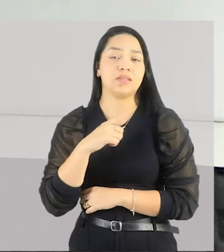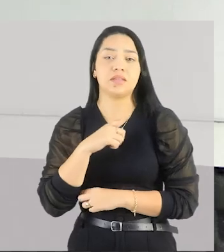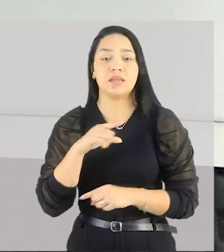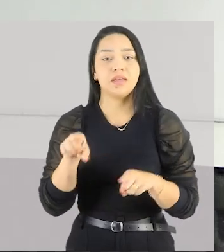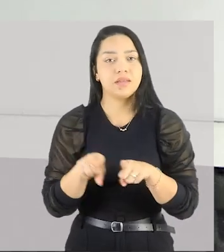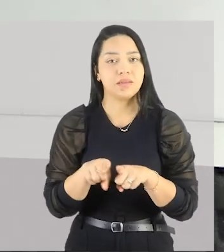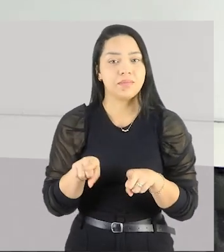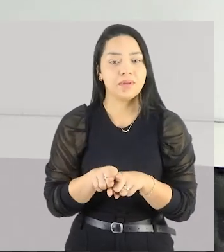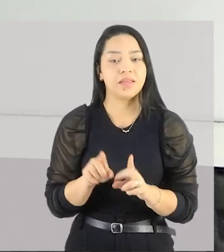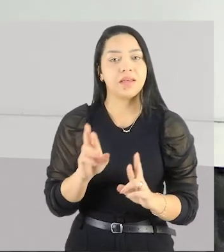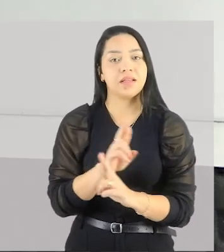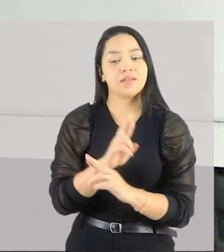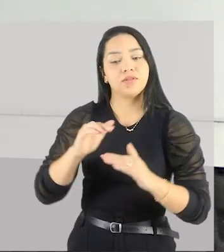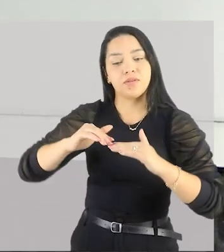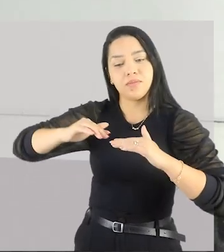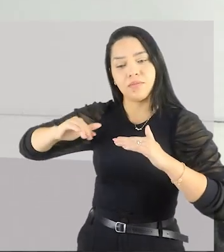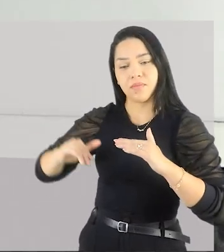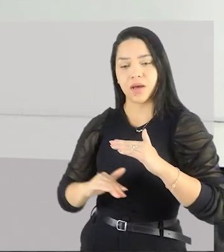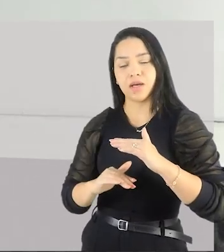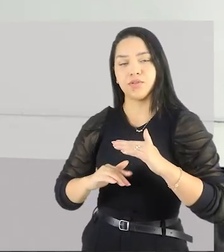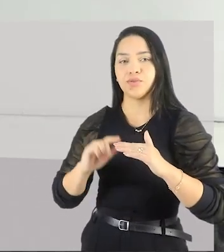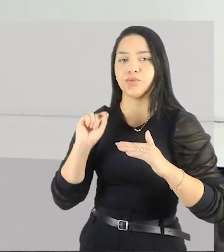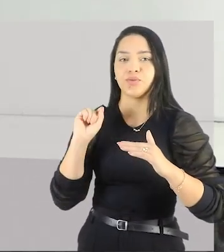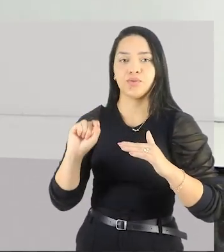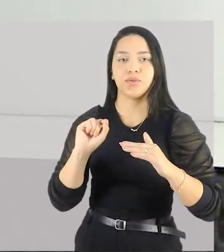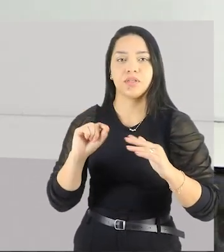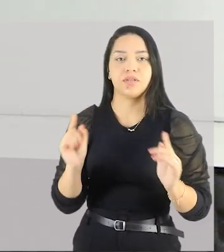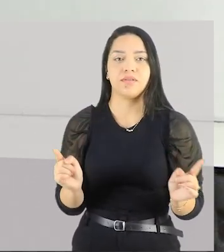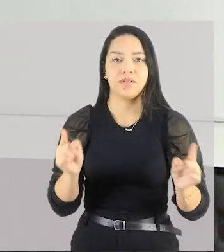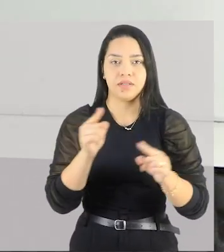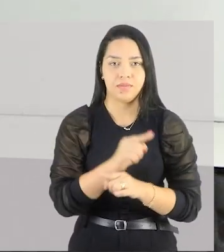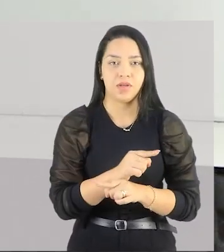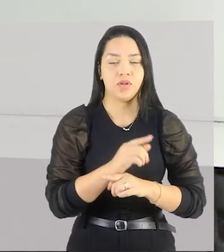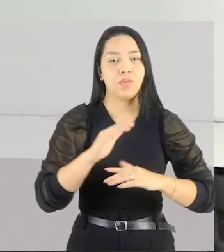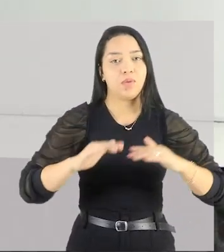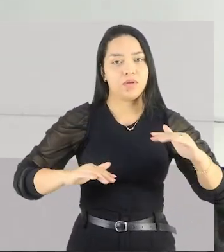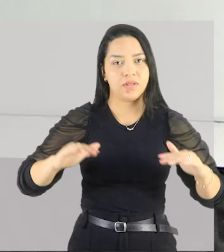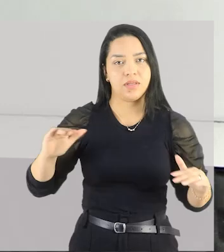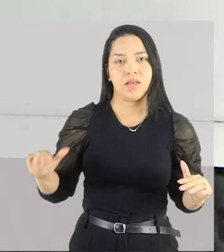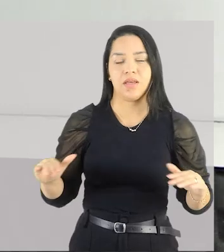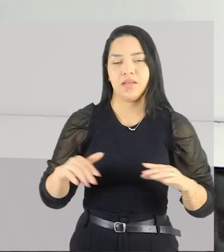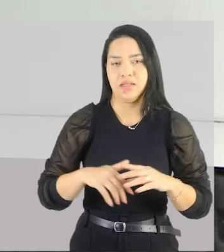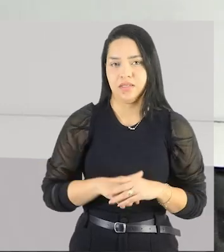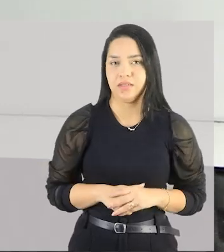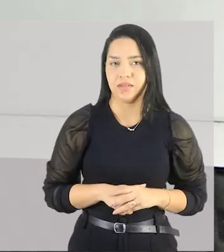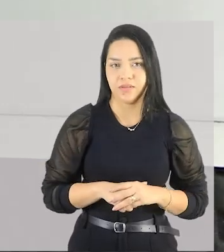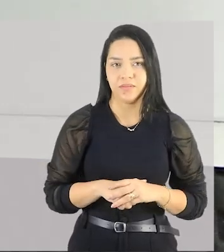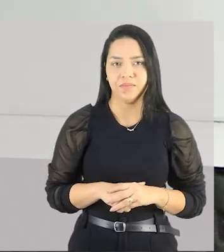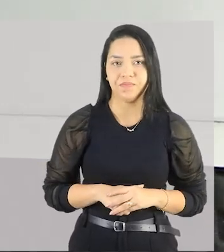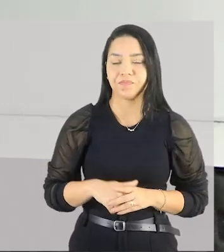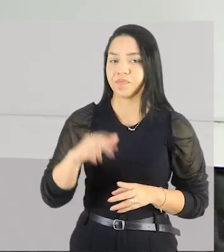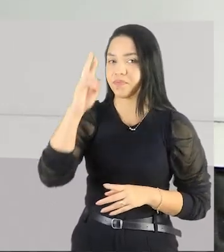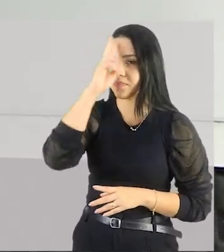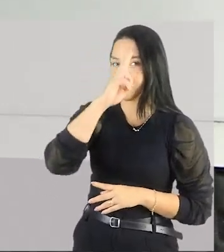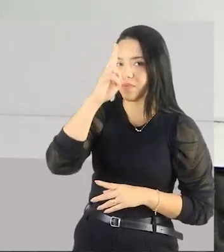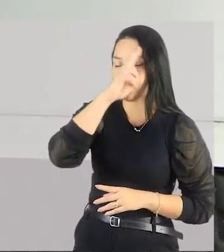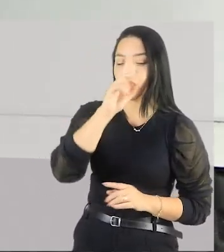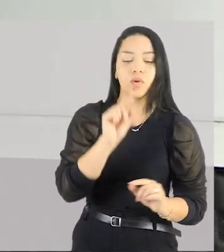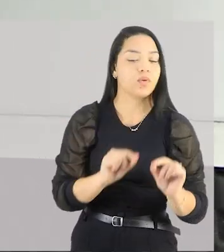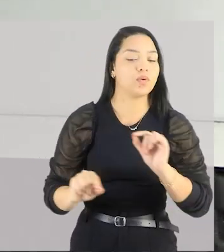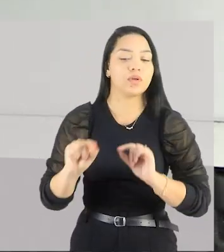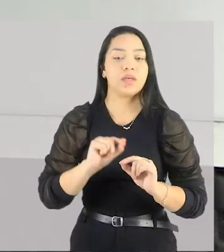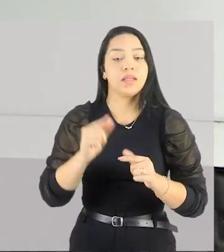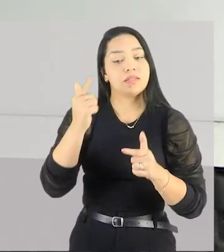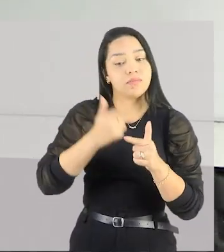na parte de baixo, as grandezas que são inversamente proporcionais, tá? Lembrando que nesse